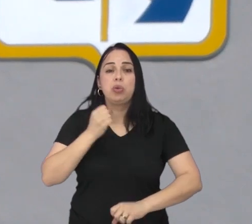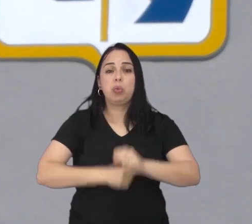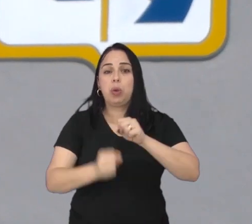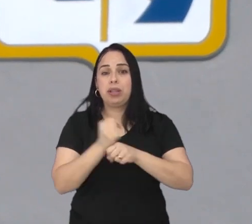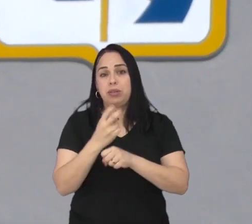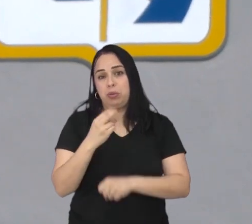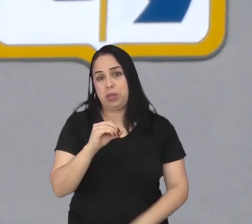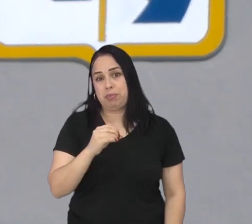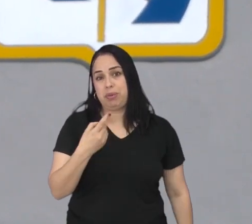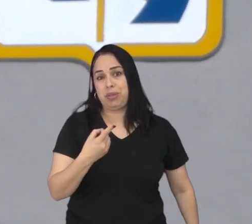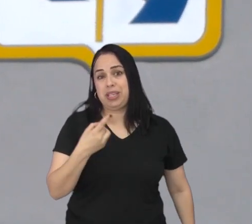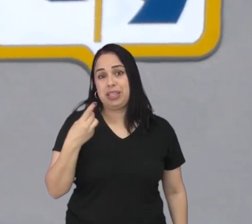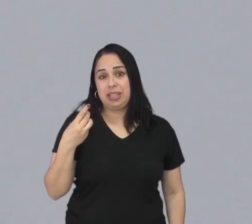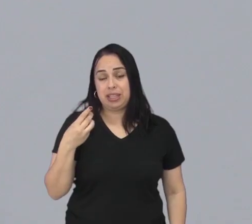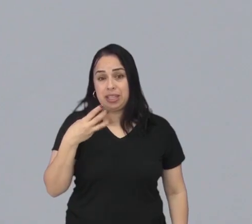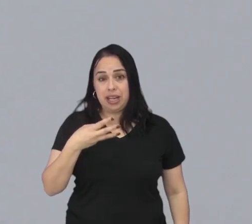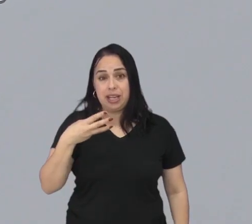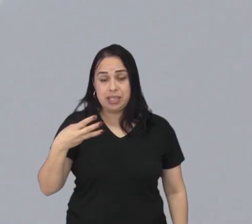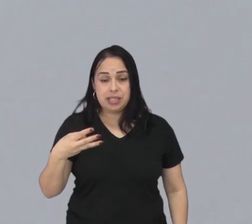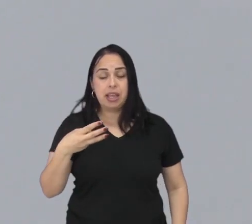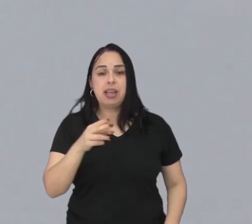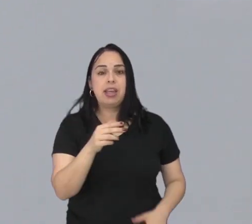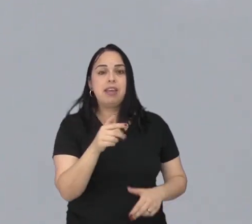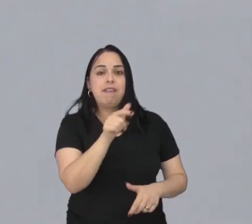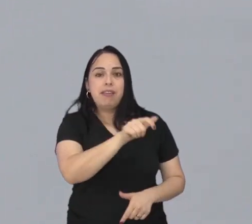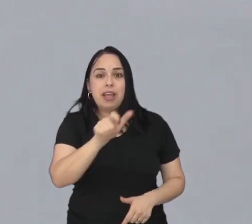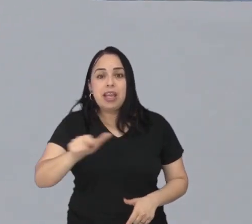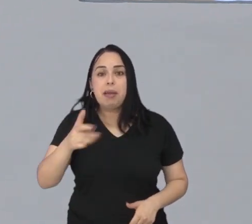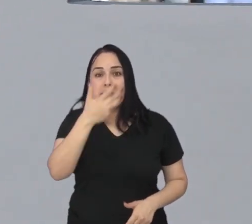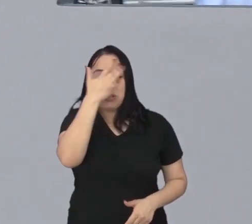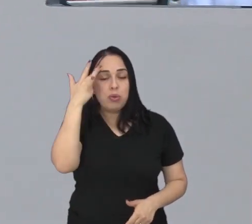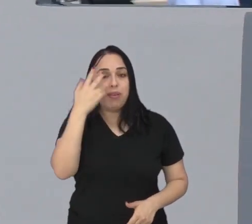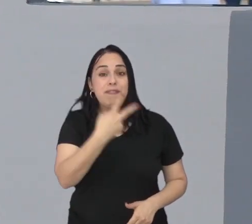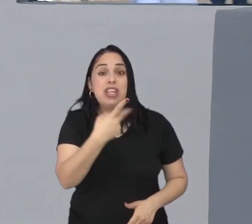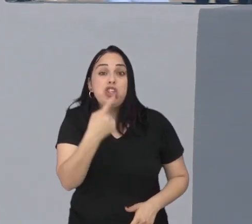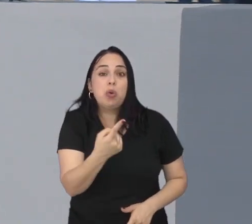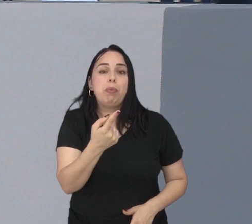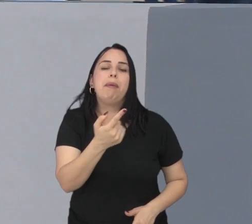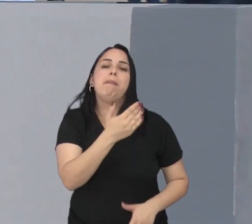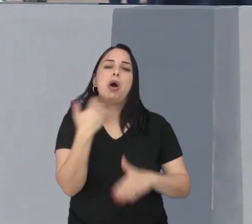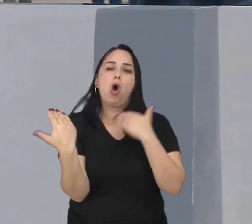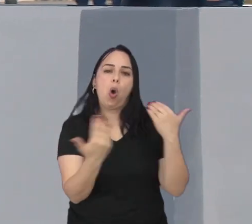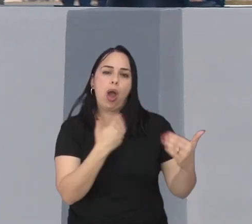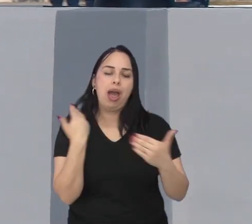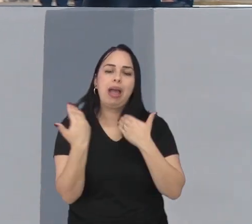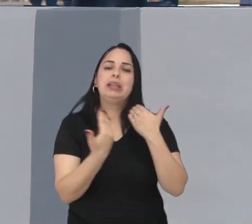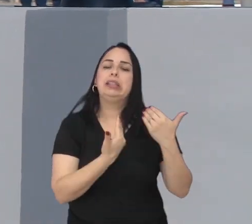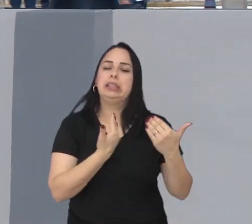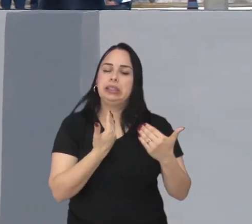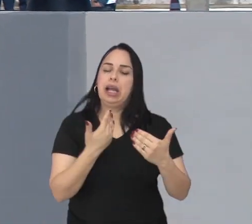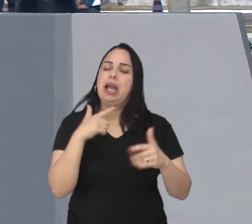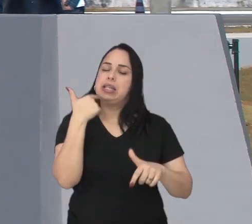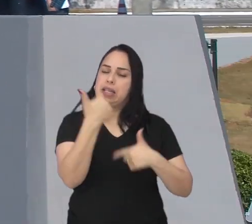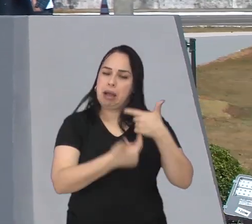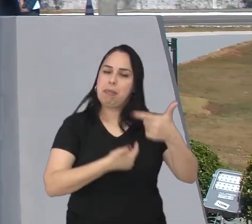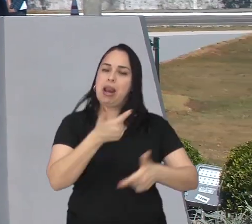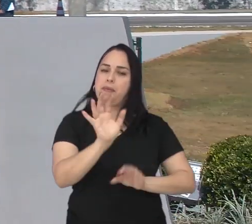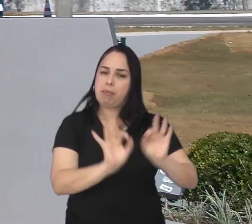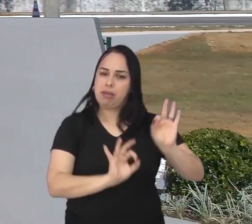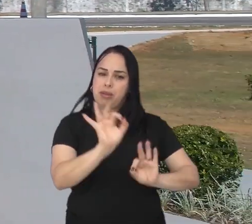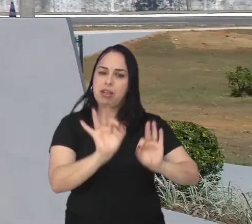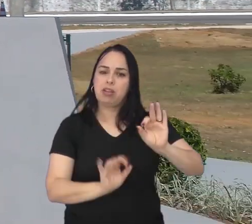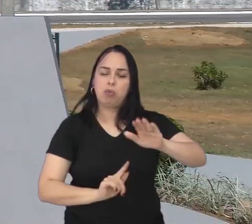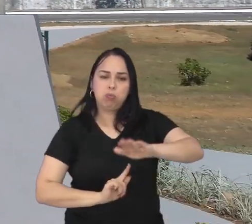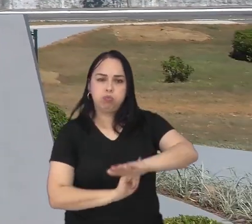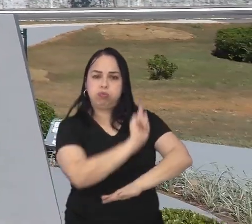em agosto de 2003 e causou a morte de 21 pessoas, entre técnicos e engenheiros, que trabalhavam